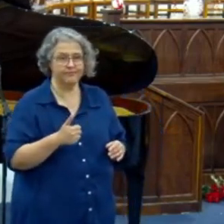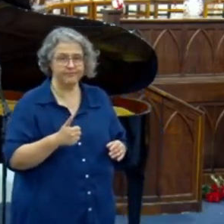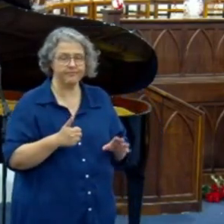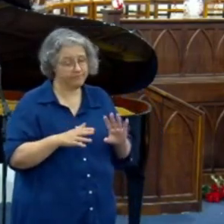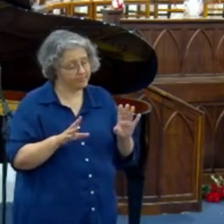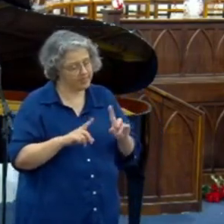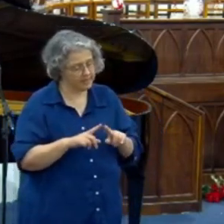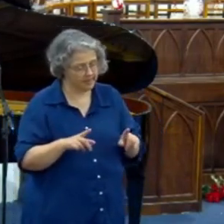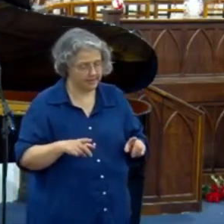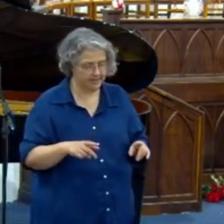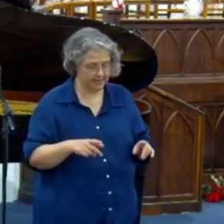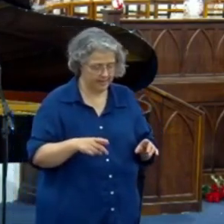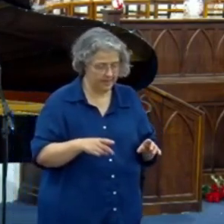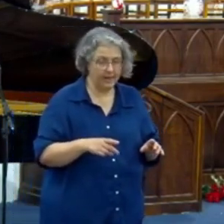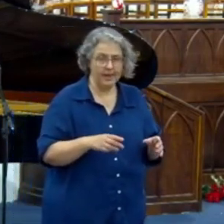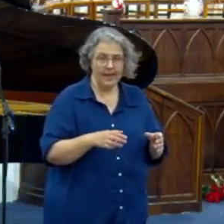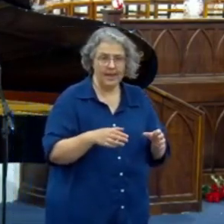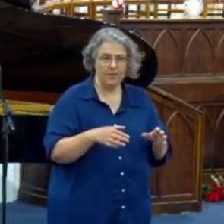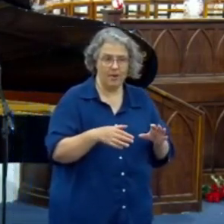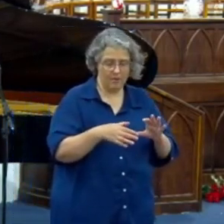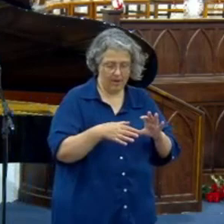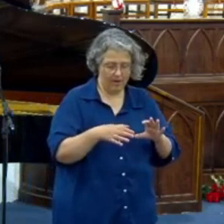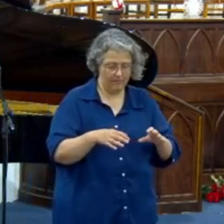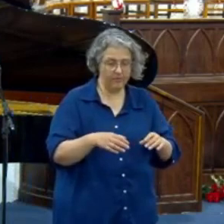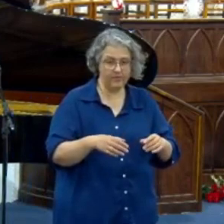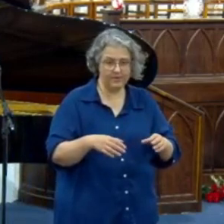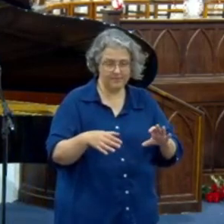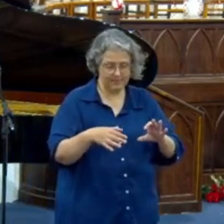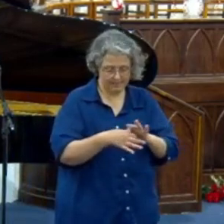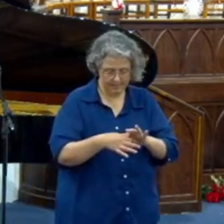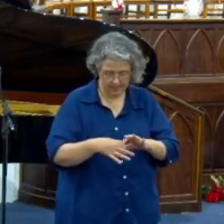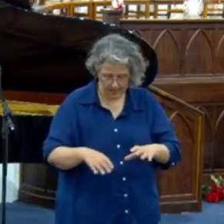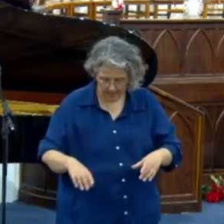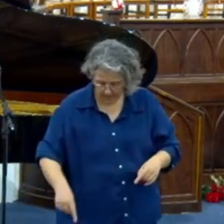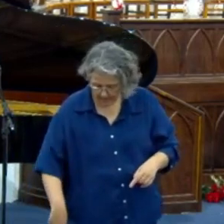tem vários elos, essa corrente. Basta um só se